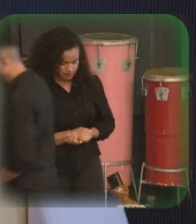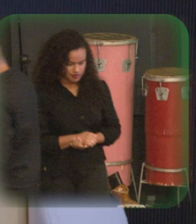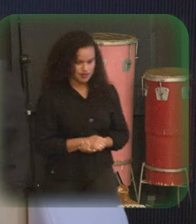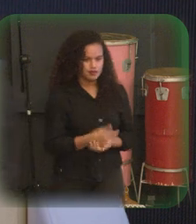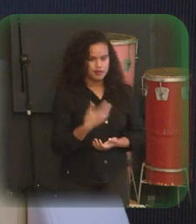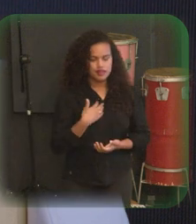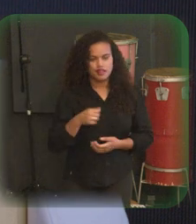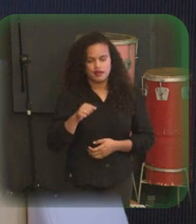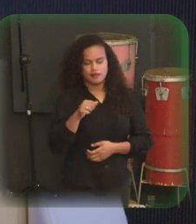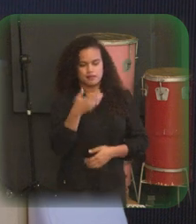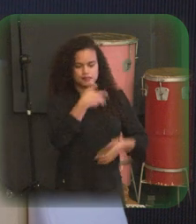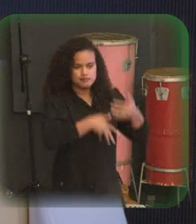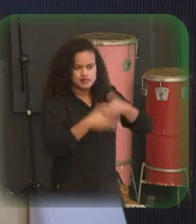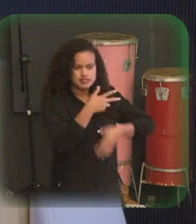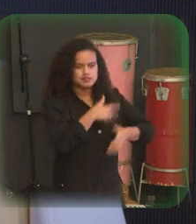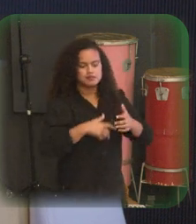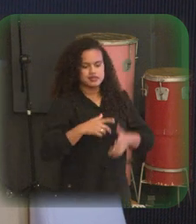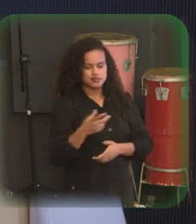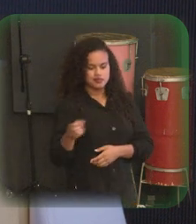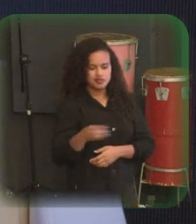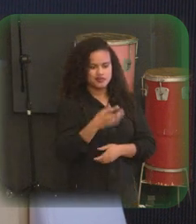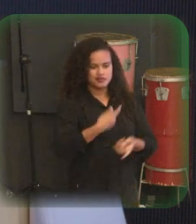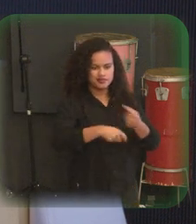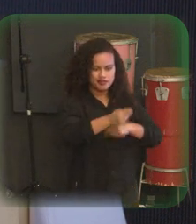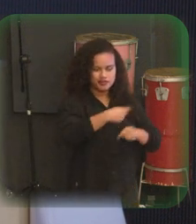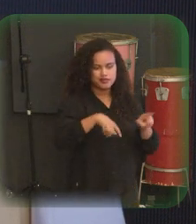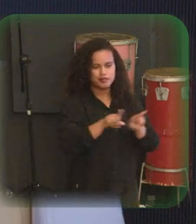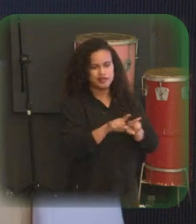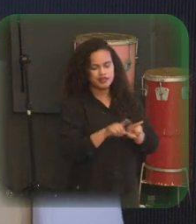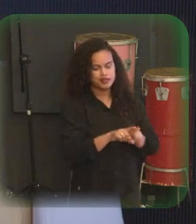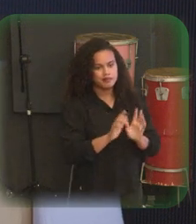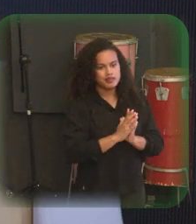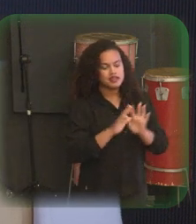de trabalho, no novo mercado, na nova economia. Então,